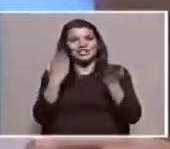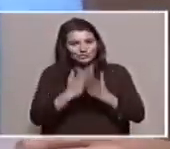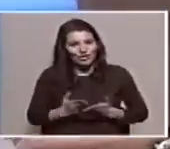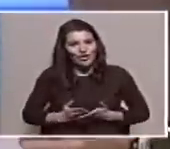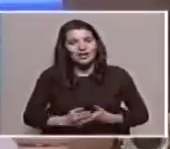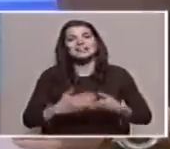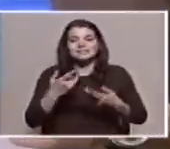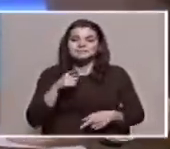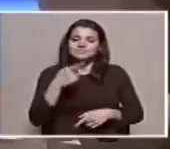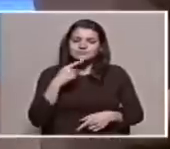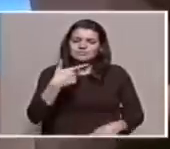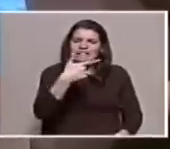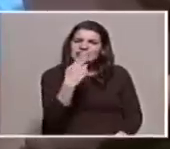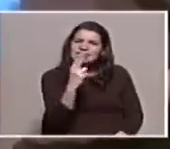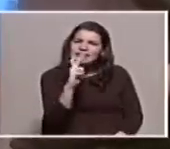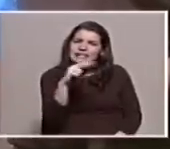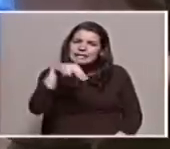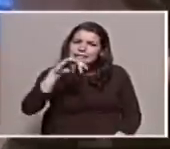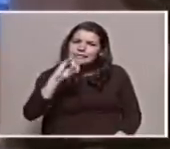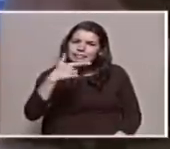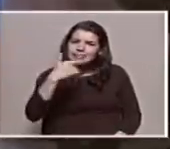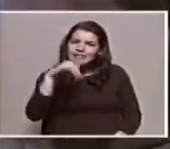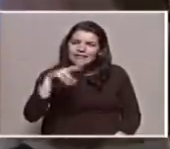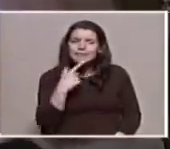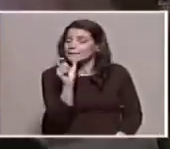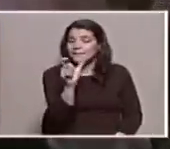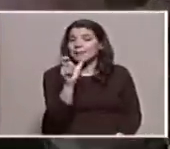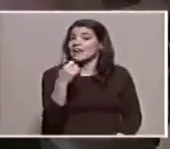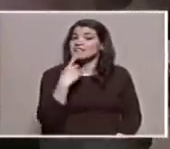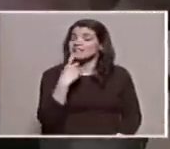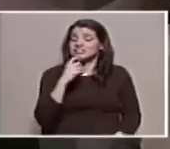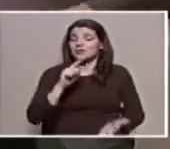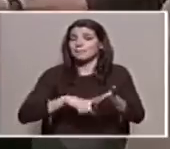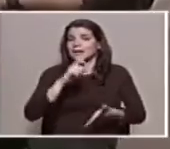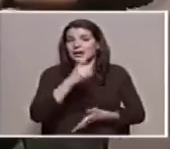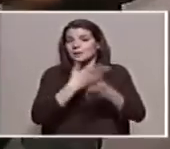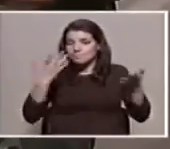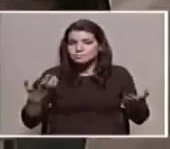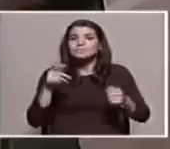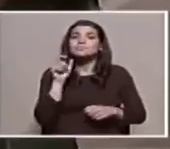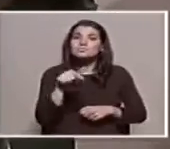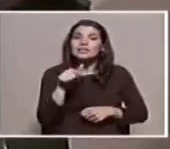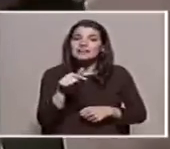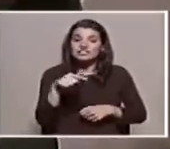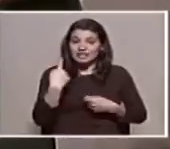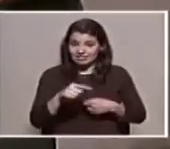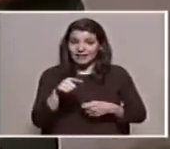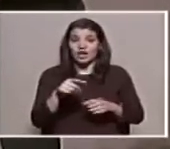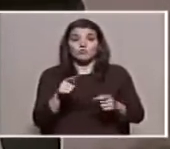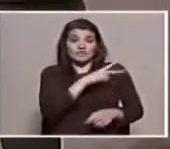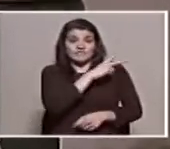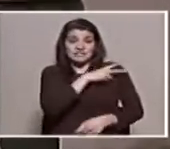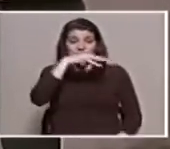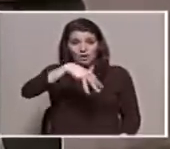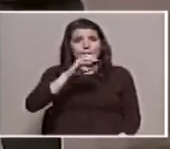chamam o turn turnan turn se for American que isto aqui foi uma isto tá dentro da plataforma Moodle da Universidade do porto